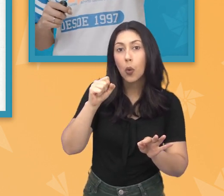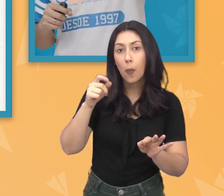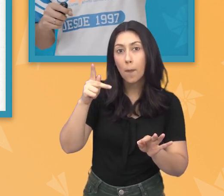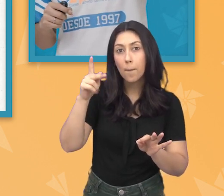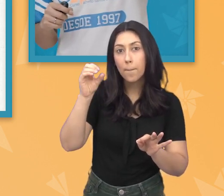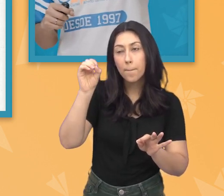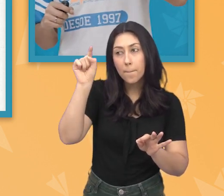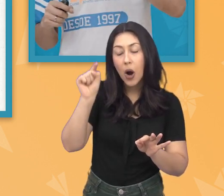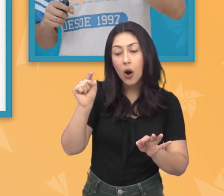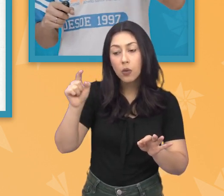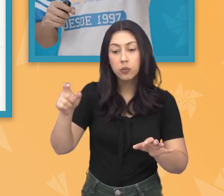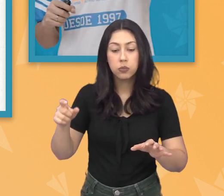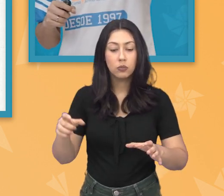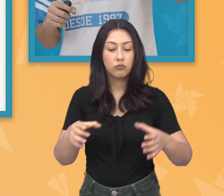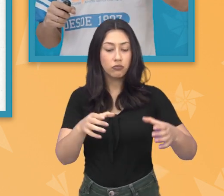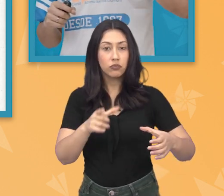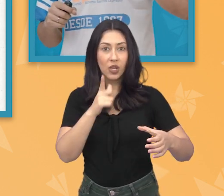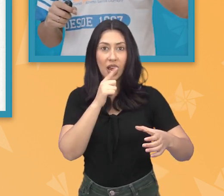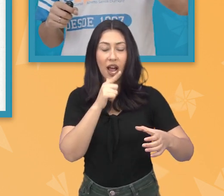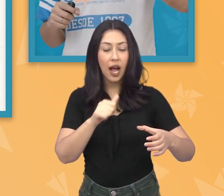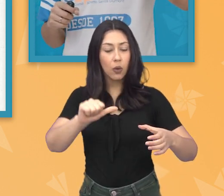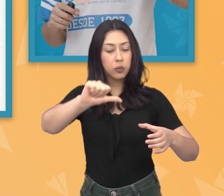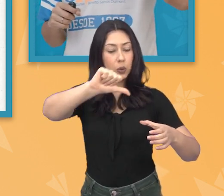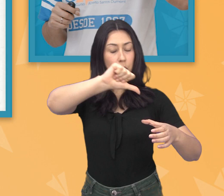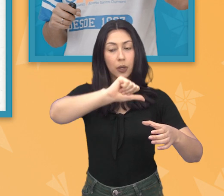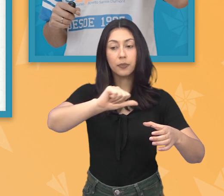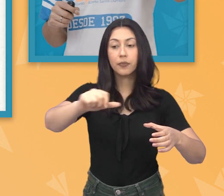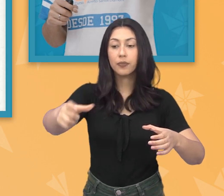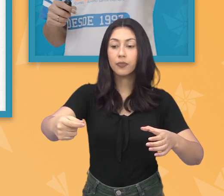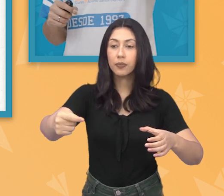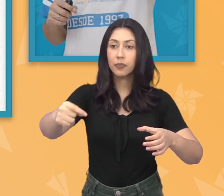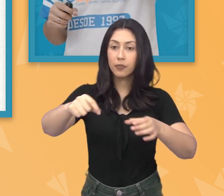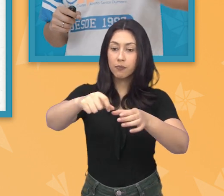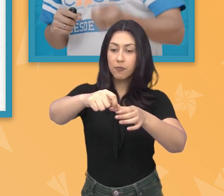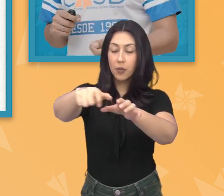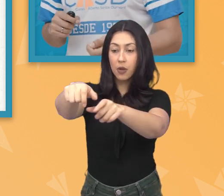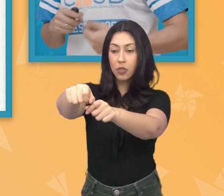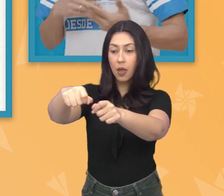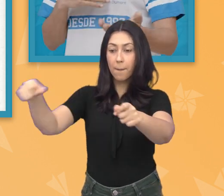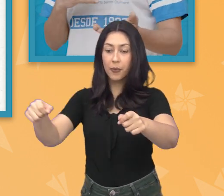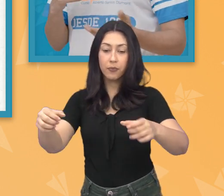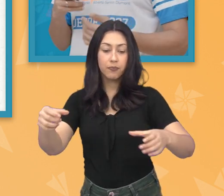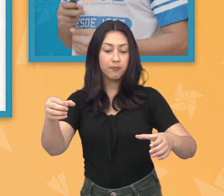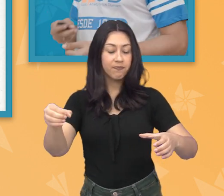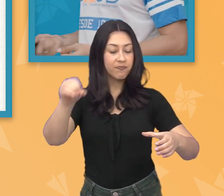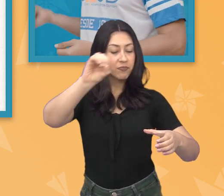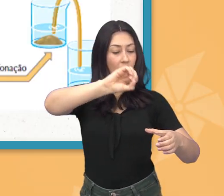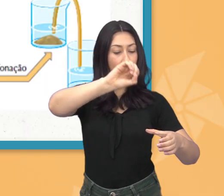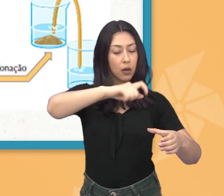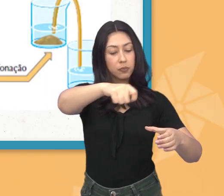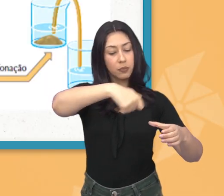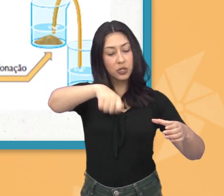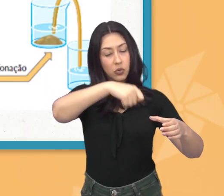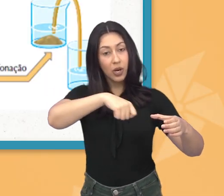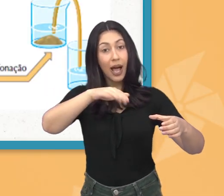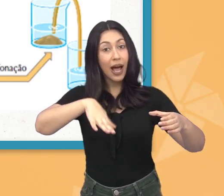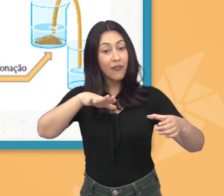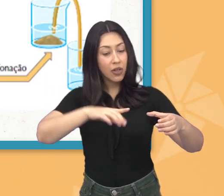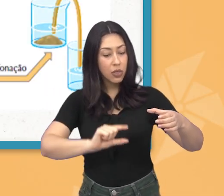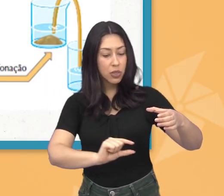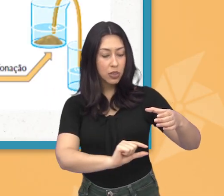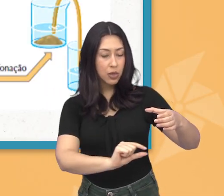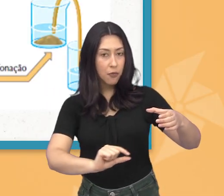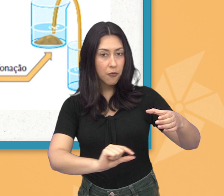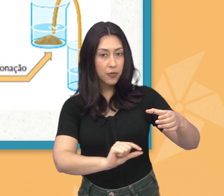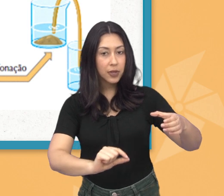pode perceber que uma parte dele acaba ficando no fundo ali, aquele restinho, o próprio quando você adoça o próprio suco. Que nada mais é do que